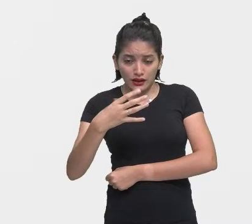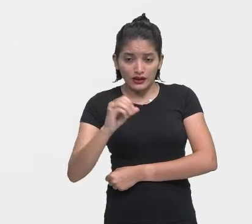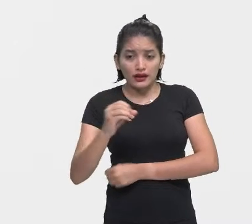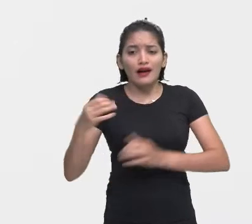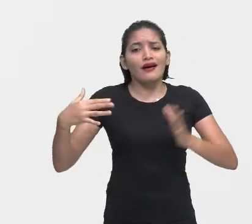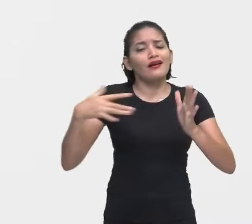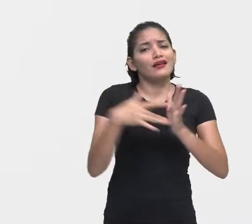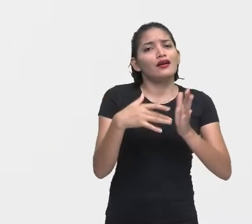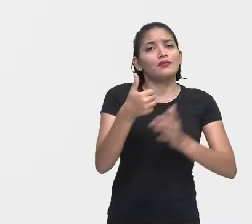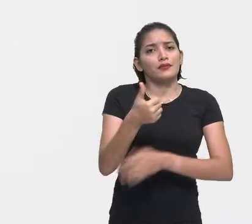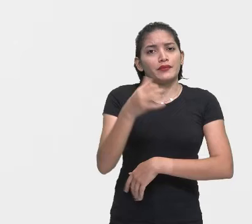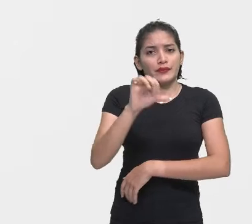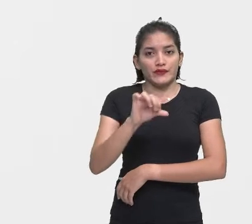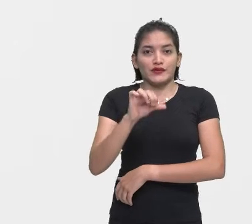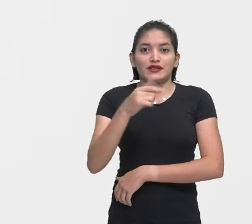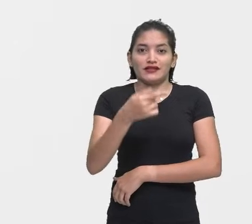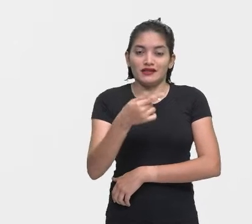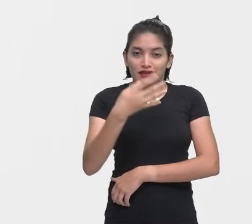a